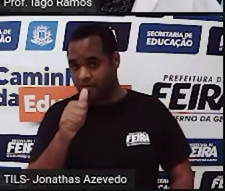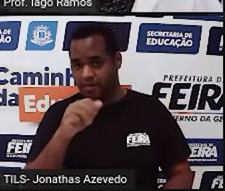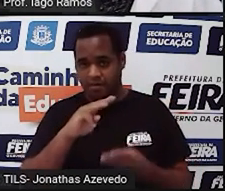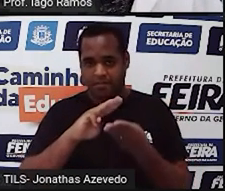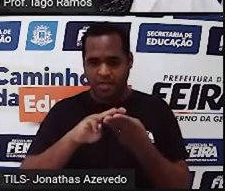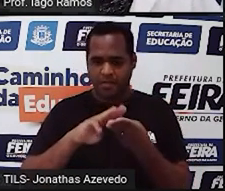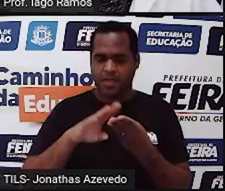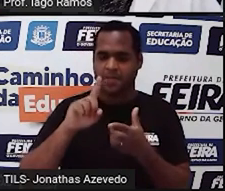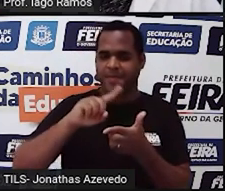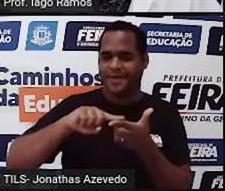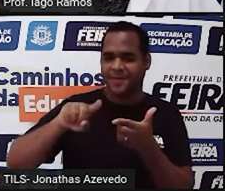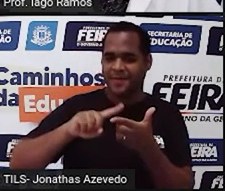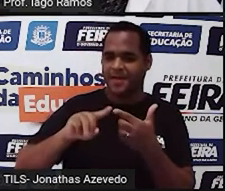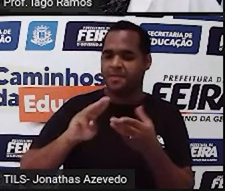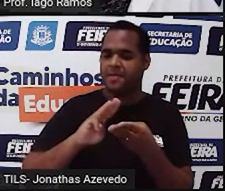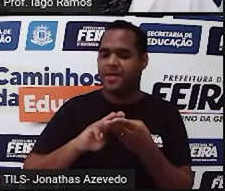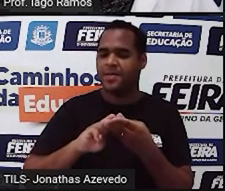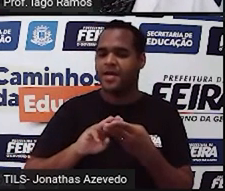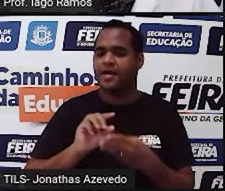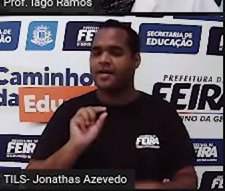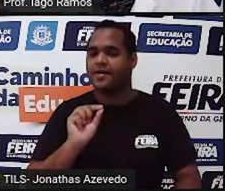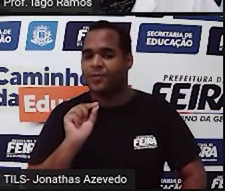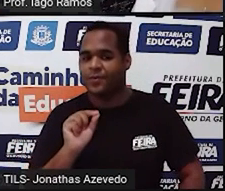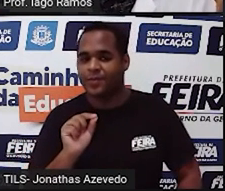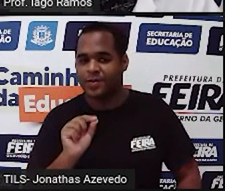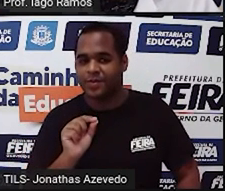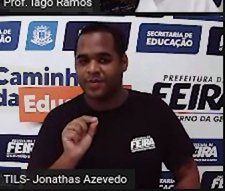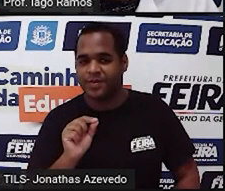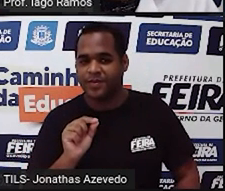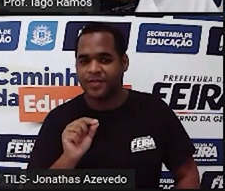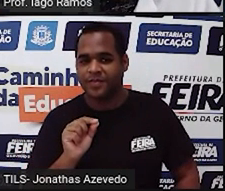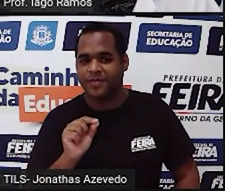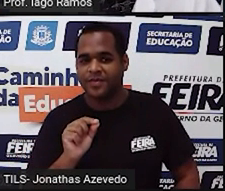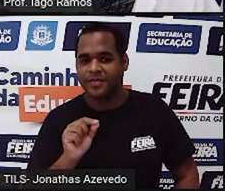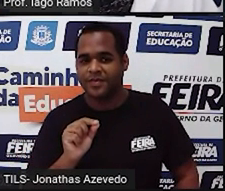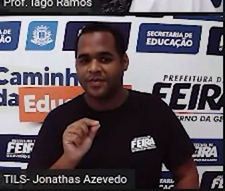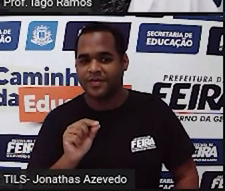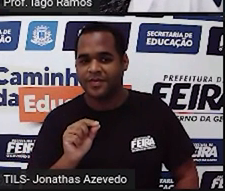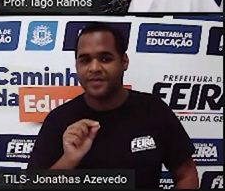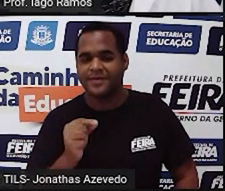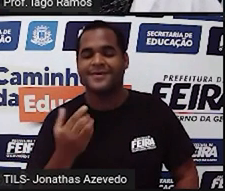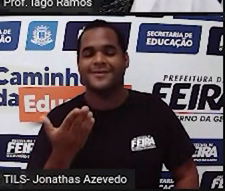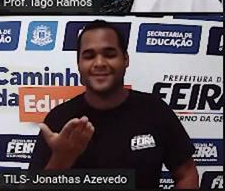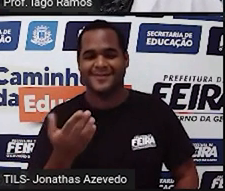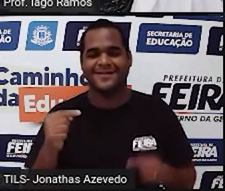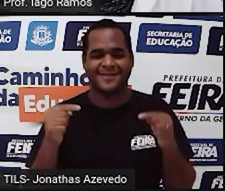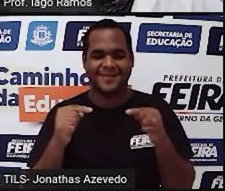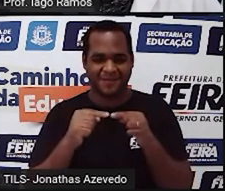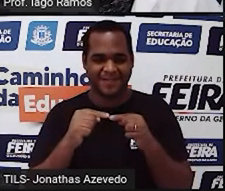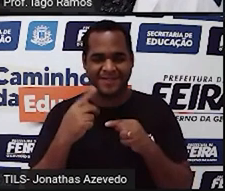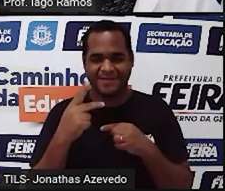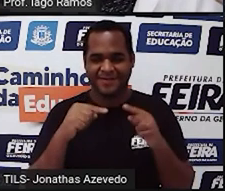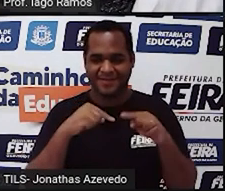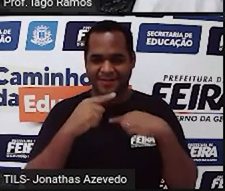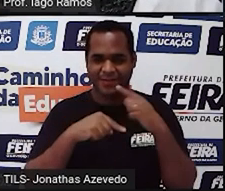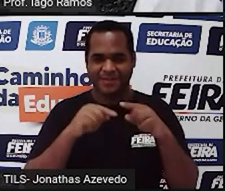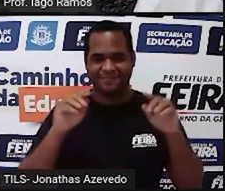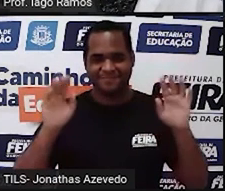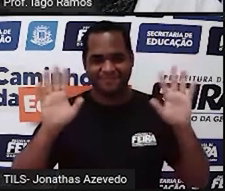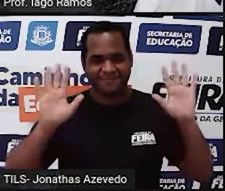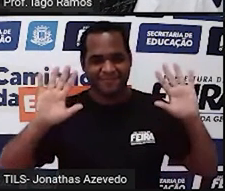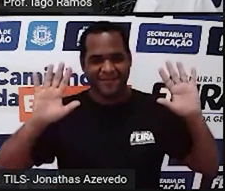matemática não é problema matemática é bom e é isso aí até a próxima